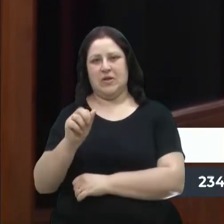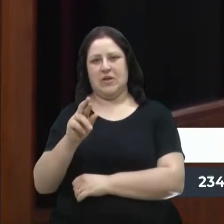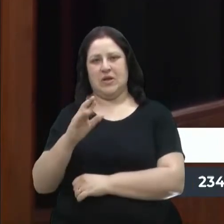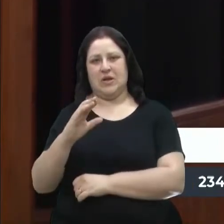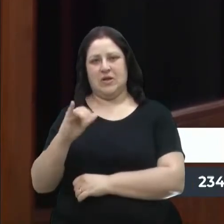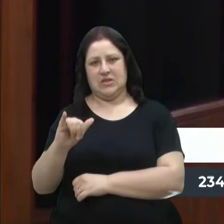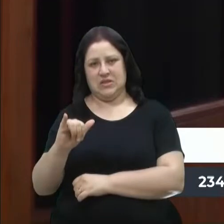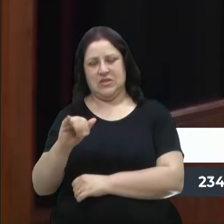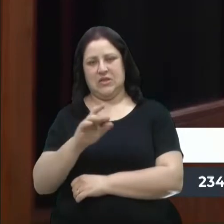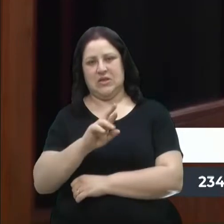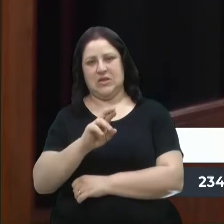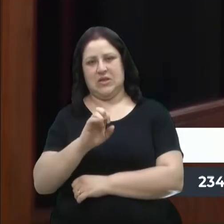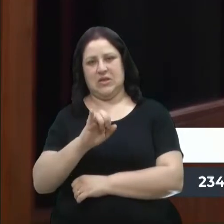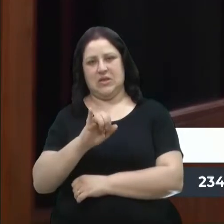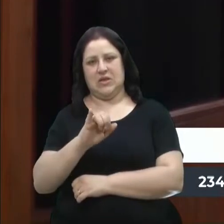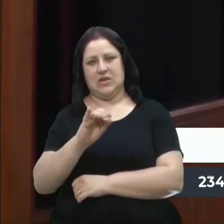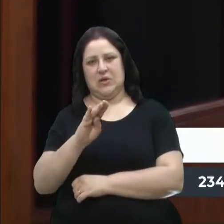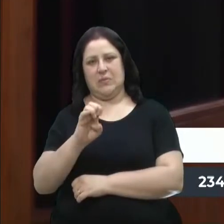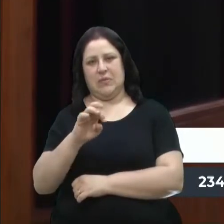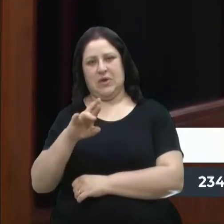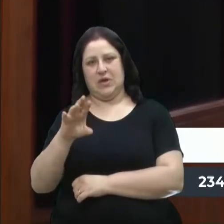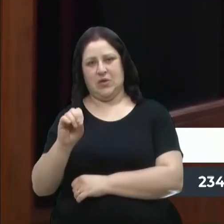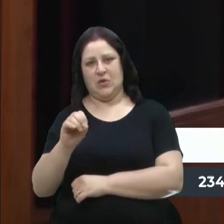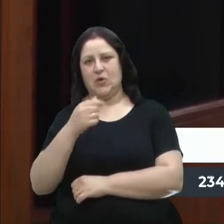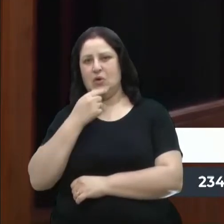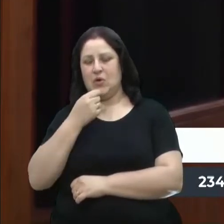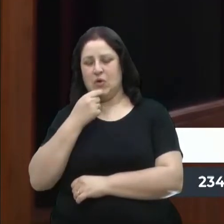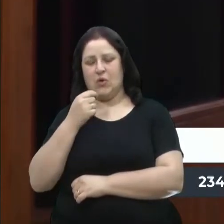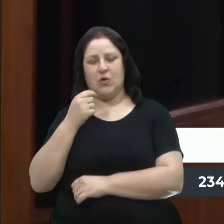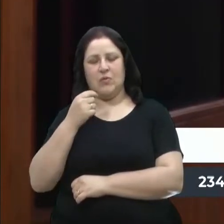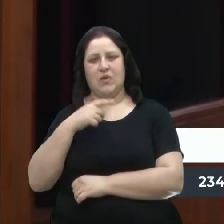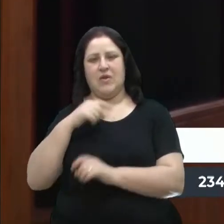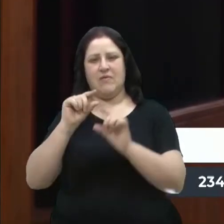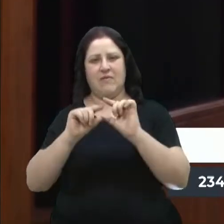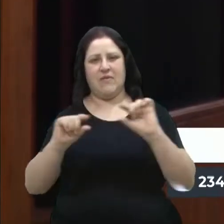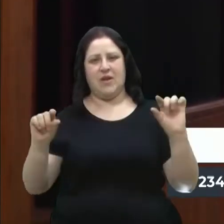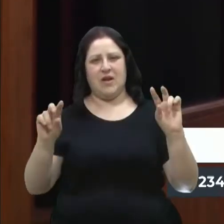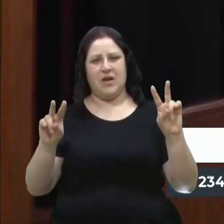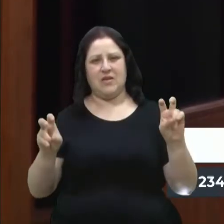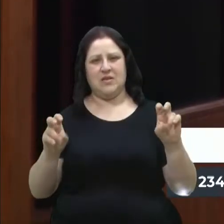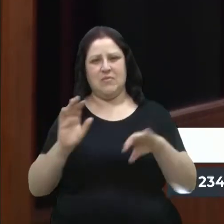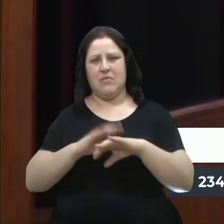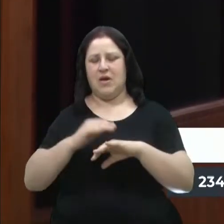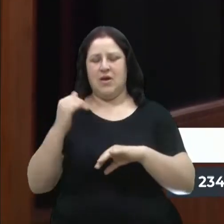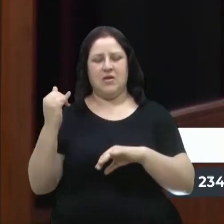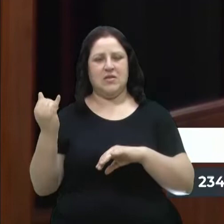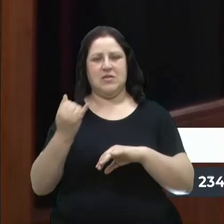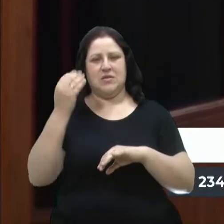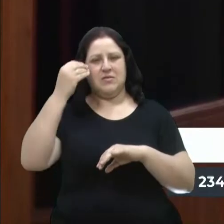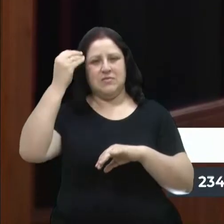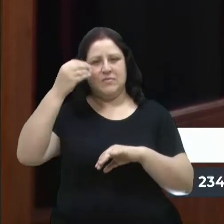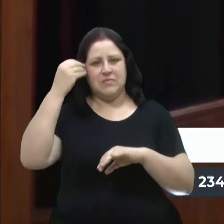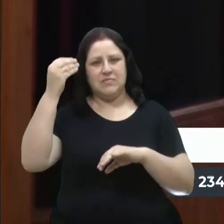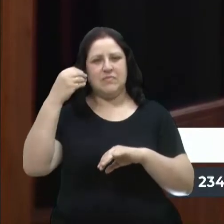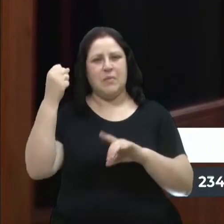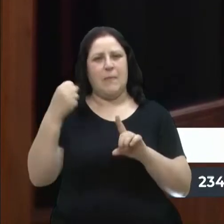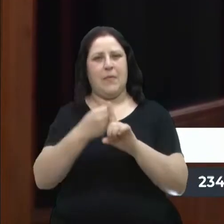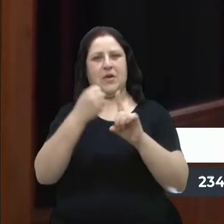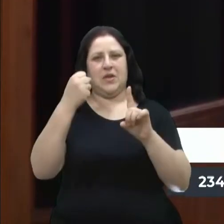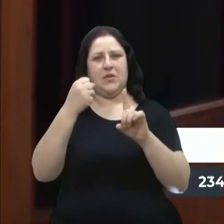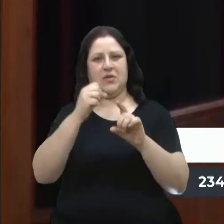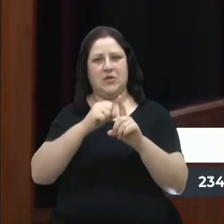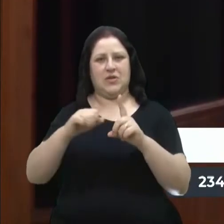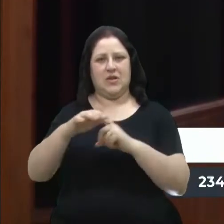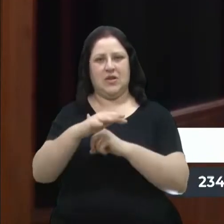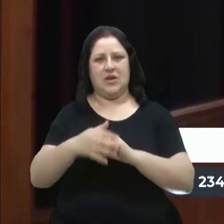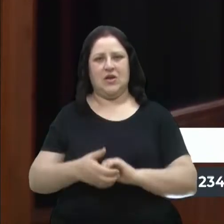impactantes e desafiadoras sobre em nosso país experienciada na prática e na Carne porque porque